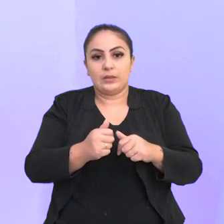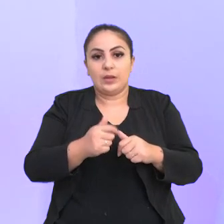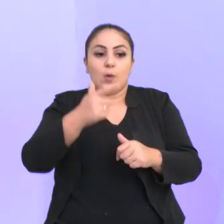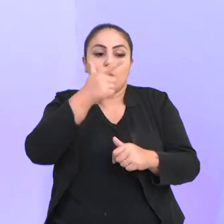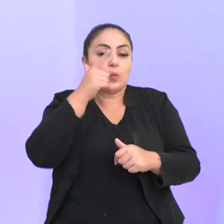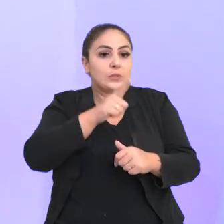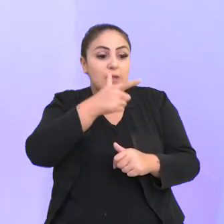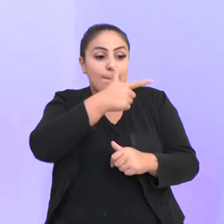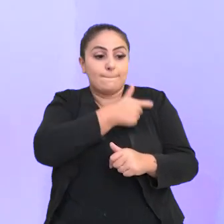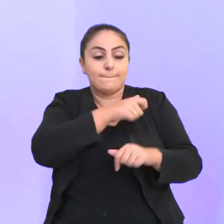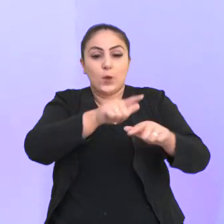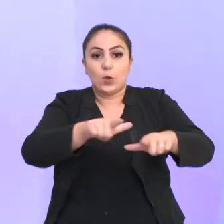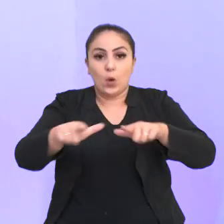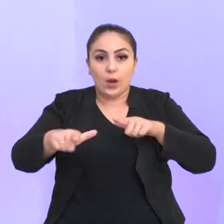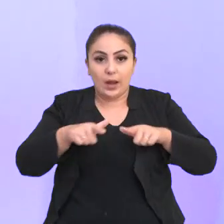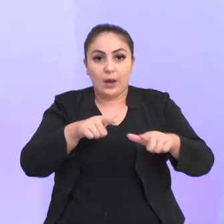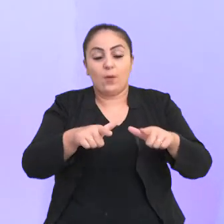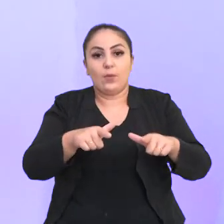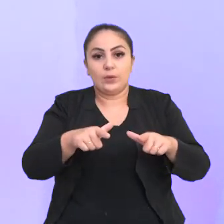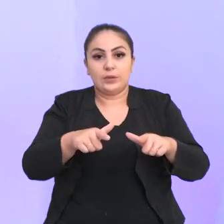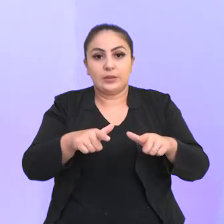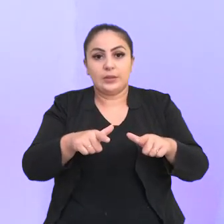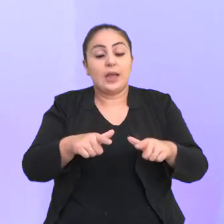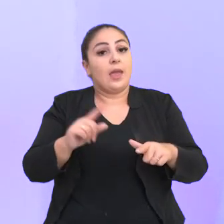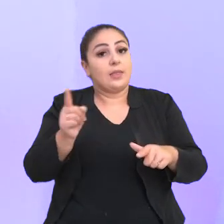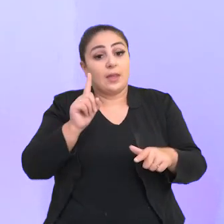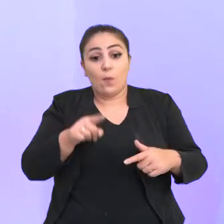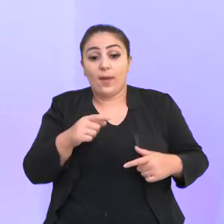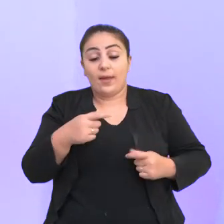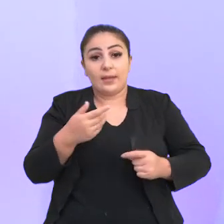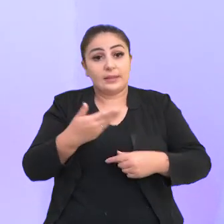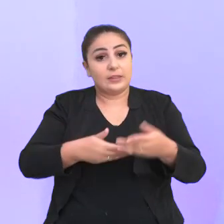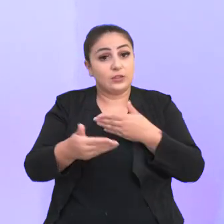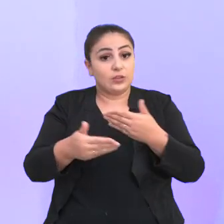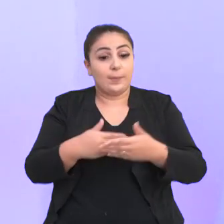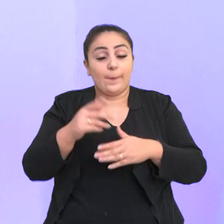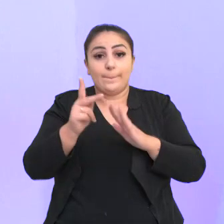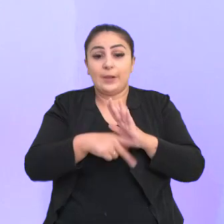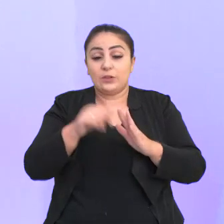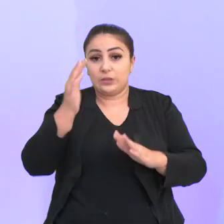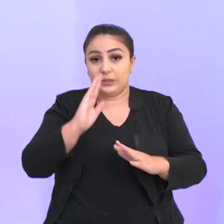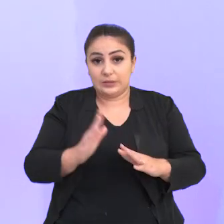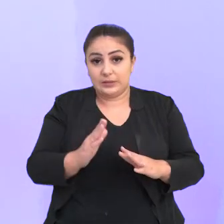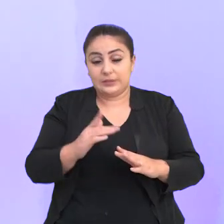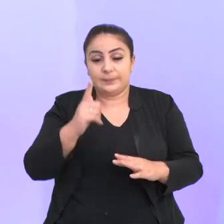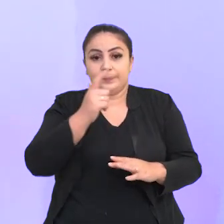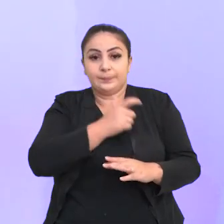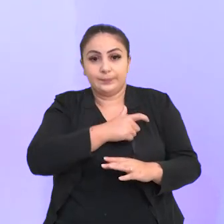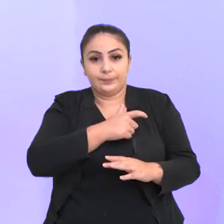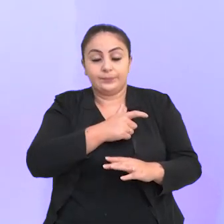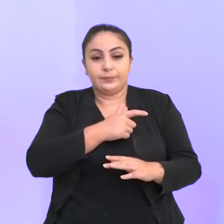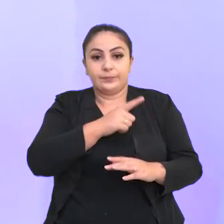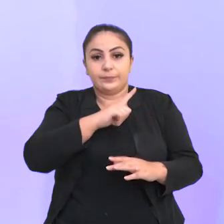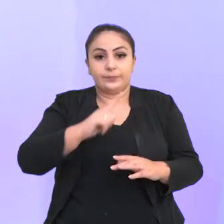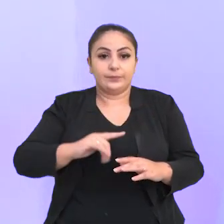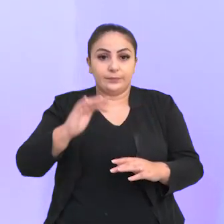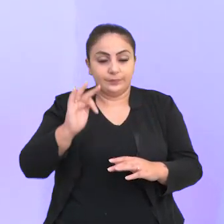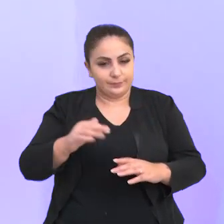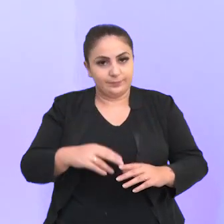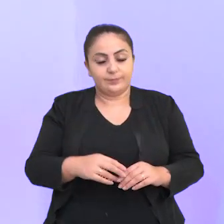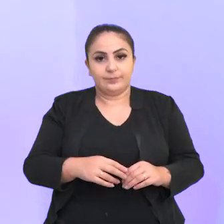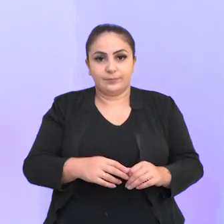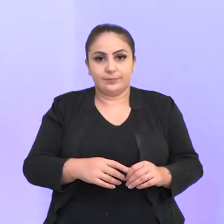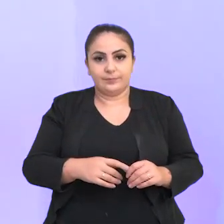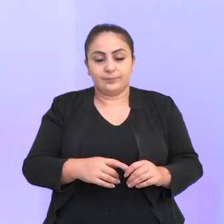uma imunização local e não sendo atendido pelo Plano Nacional de Imunização do